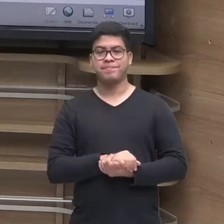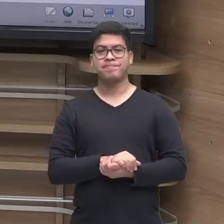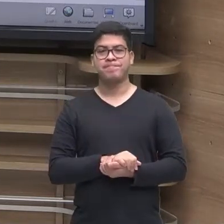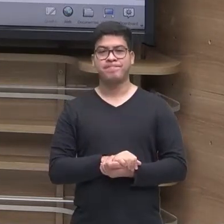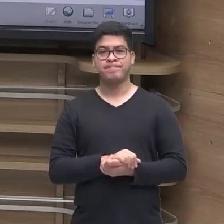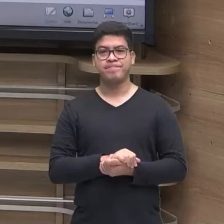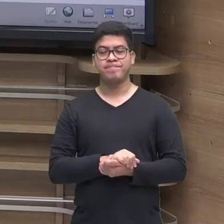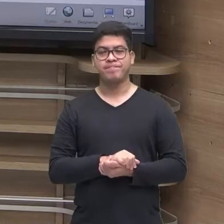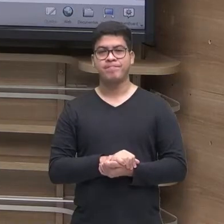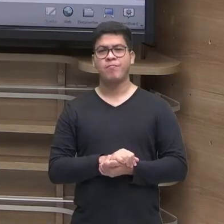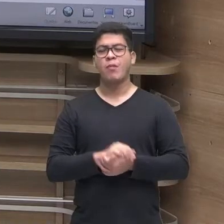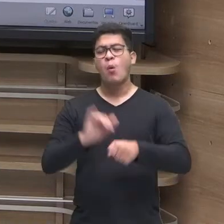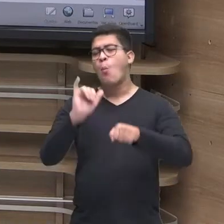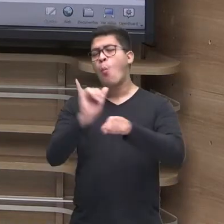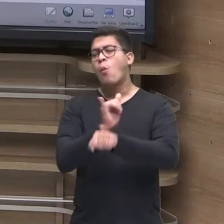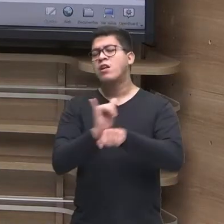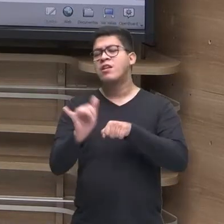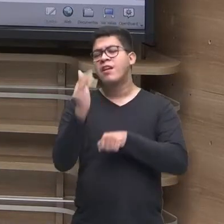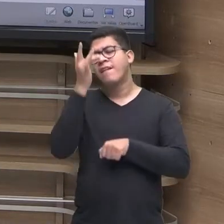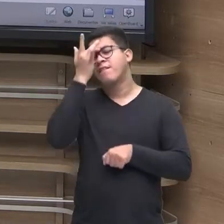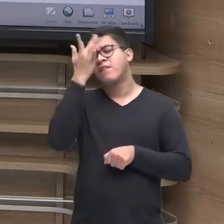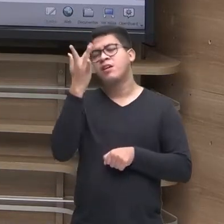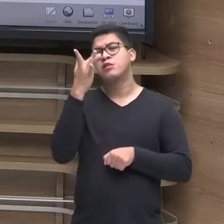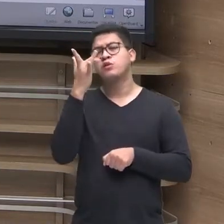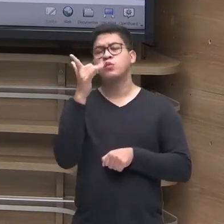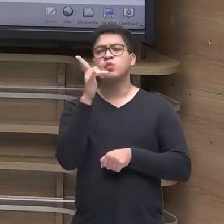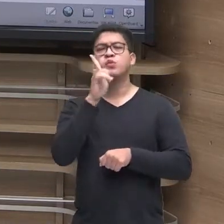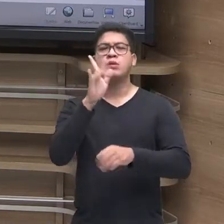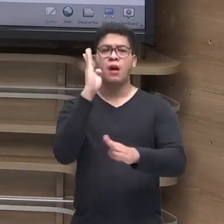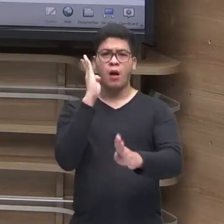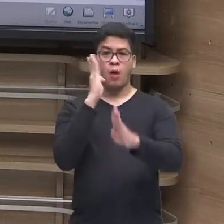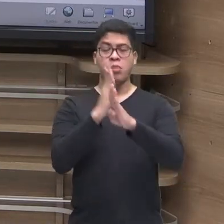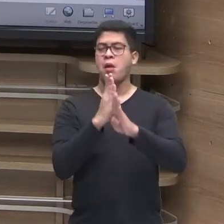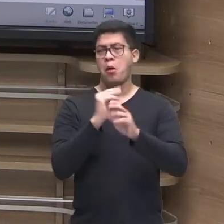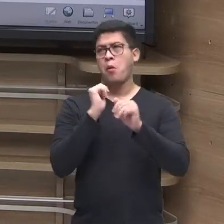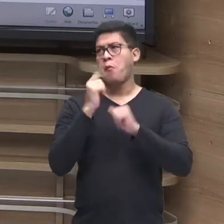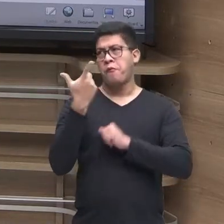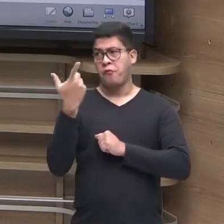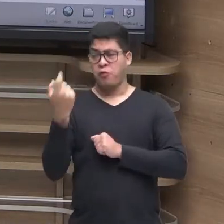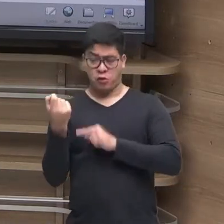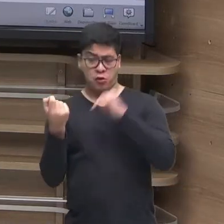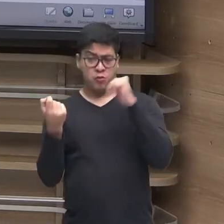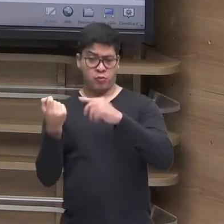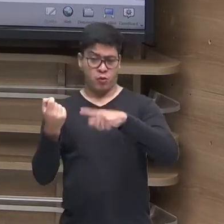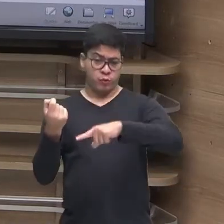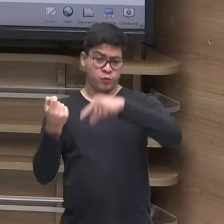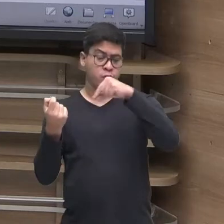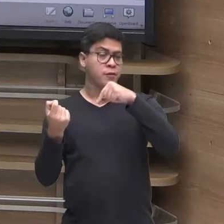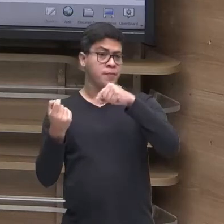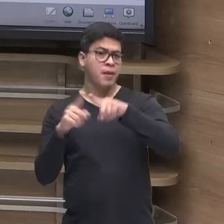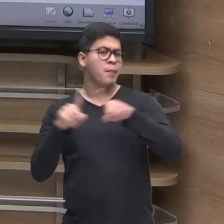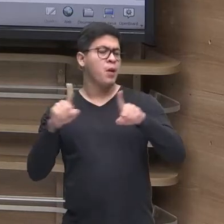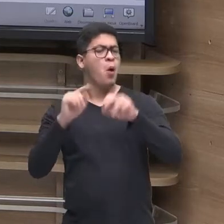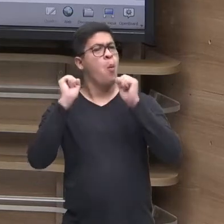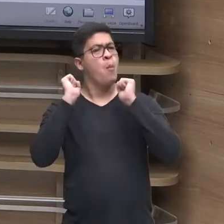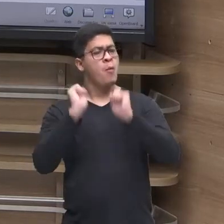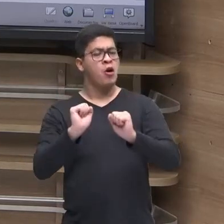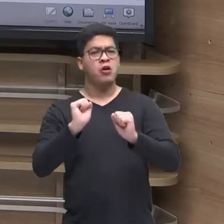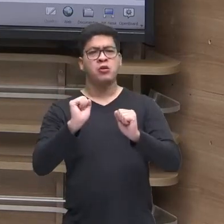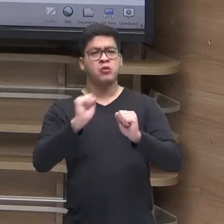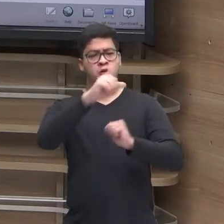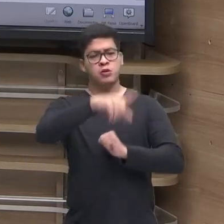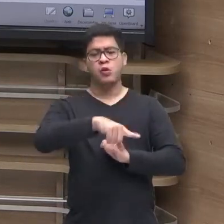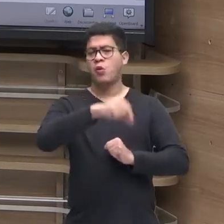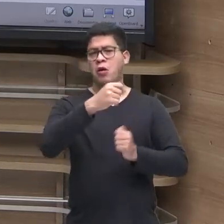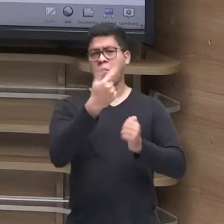você encontrar os divisores de qualquer número. Eu peguei aqui o 20, mas eu poderia ter pego o 60, o 80, qualquer número. Tá? Par ou